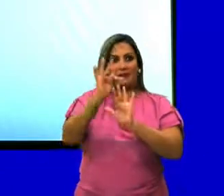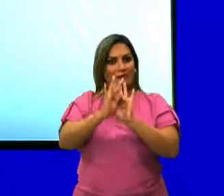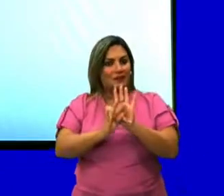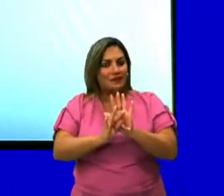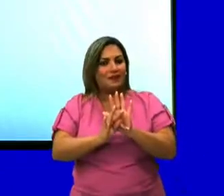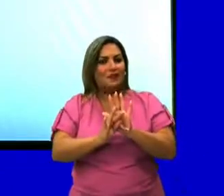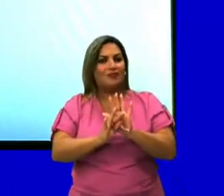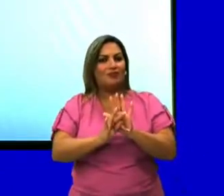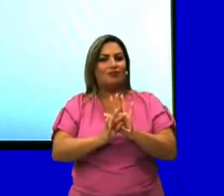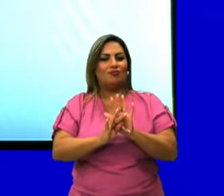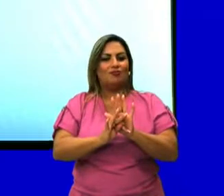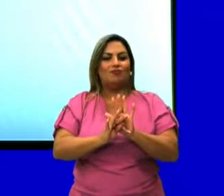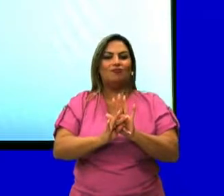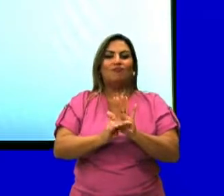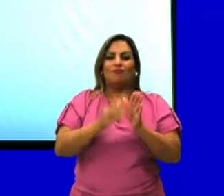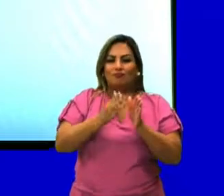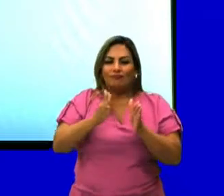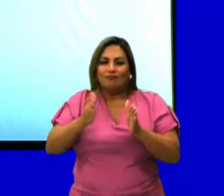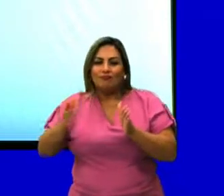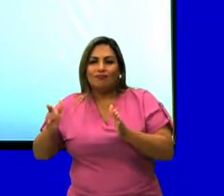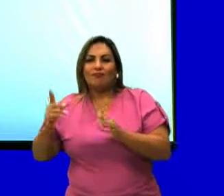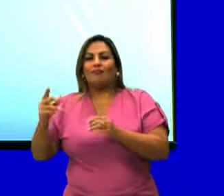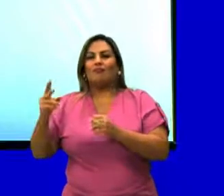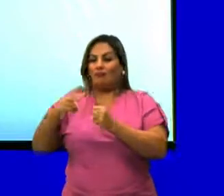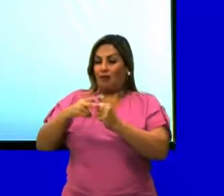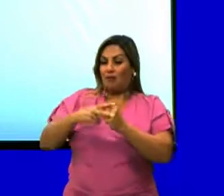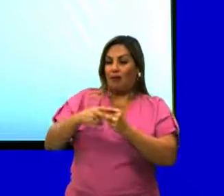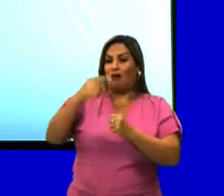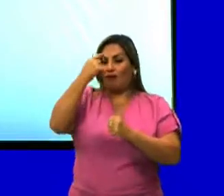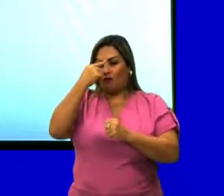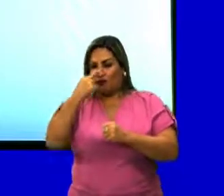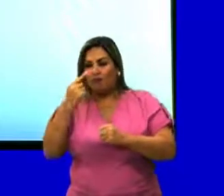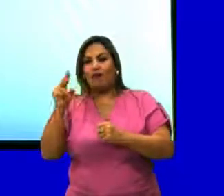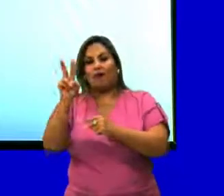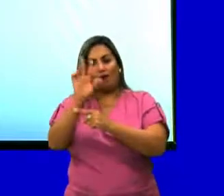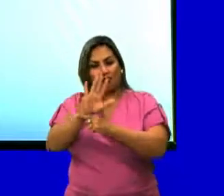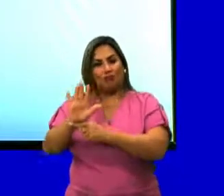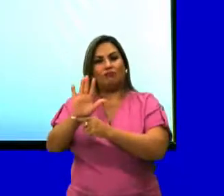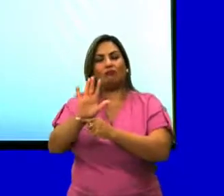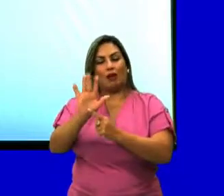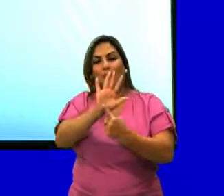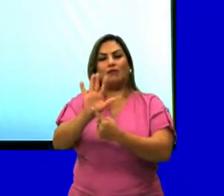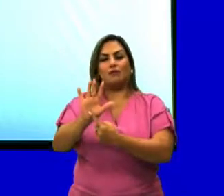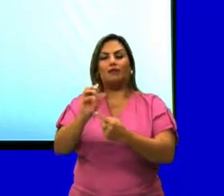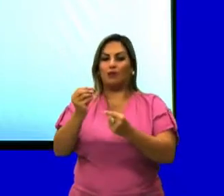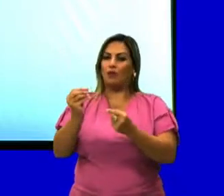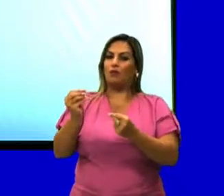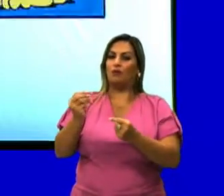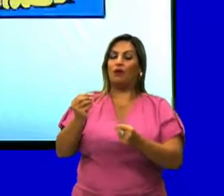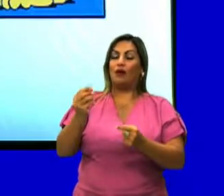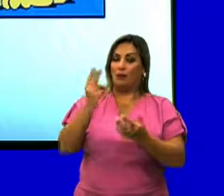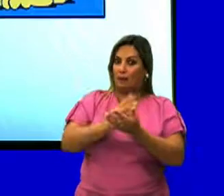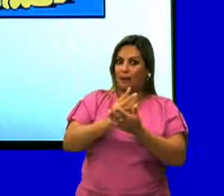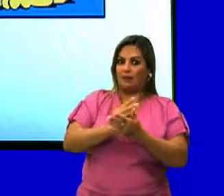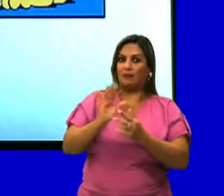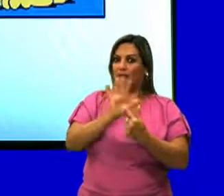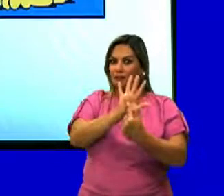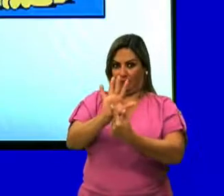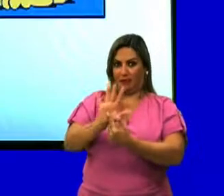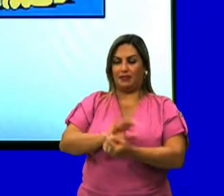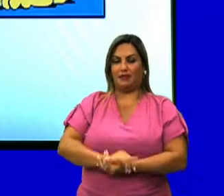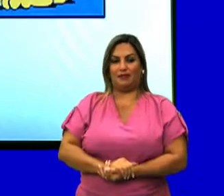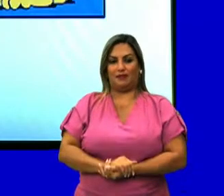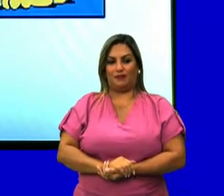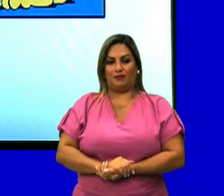texto sincrético que alia o verbal e o visual no mesmo enunciado e sobre a mesma enunciação. Então,